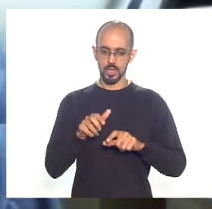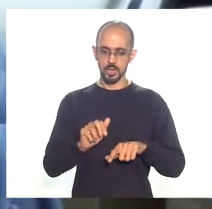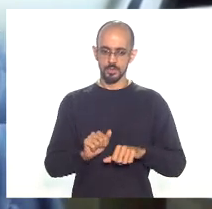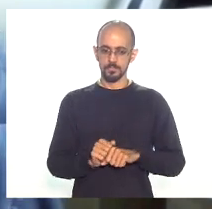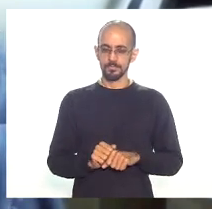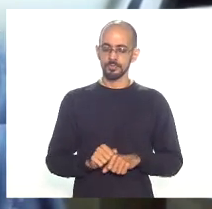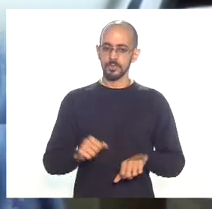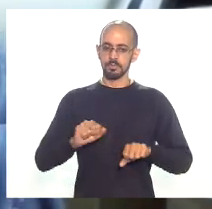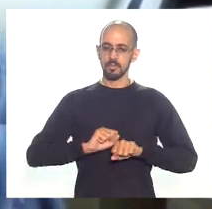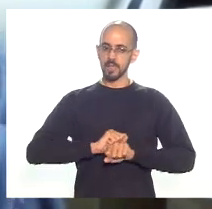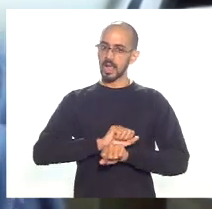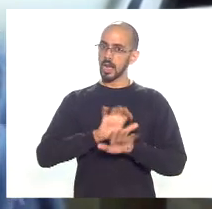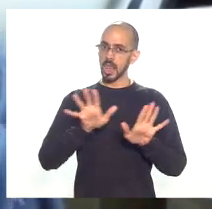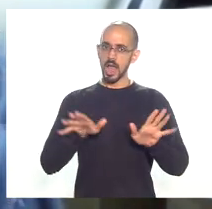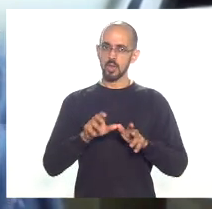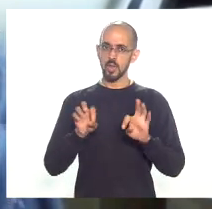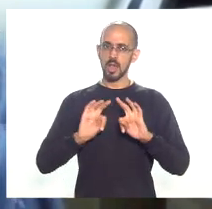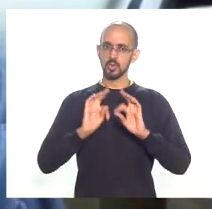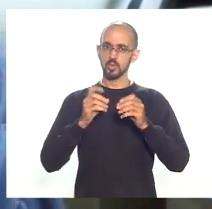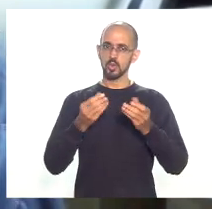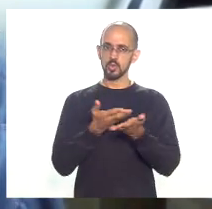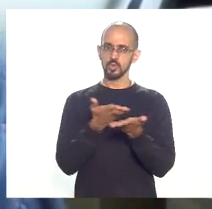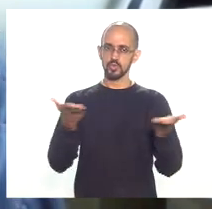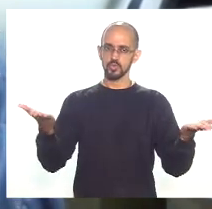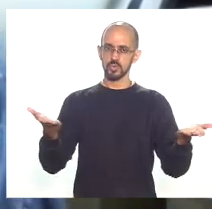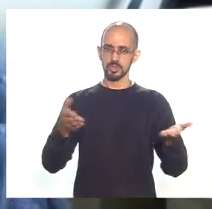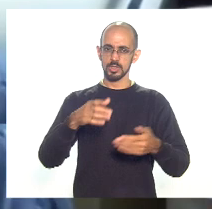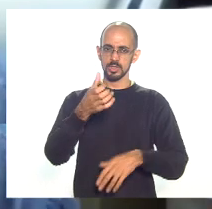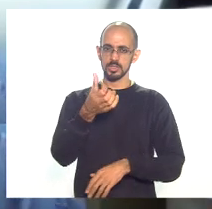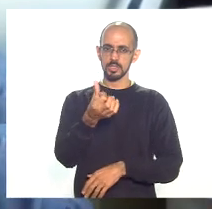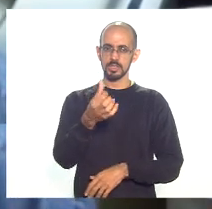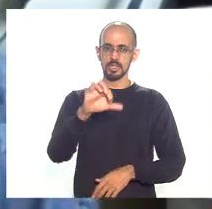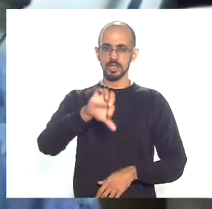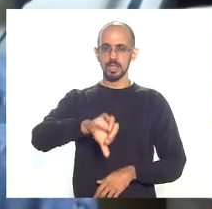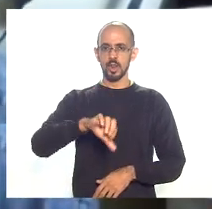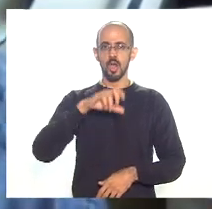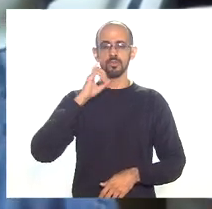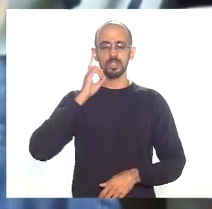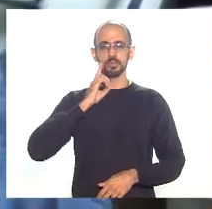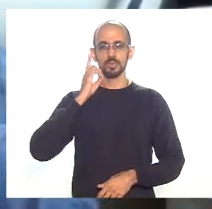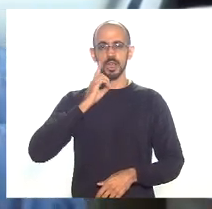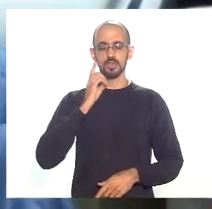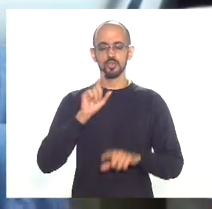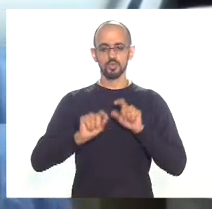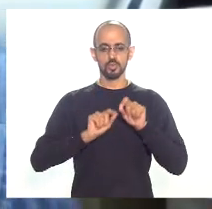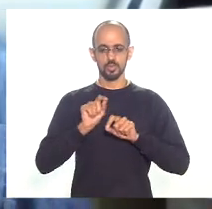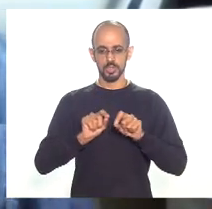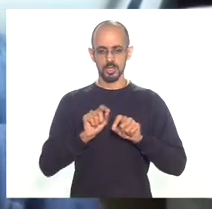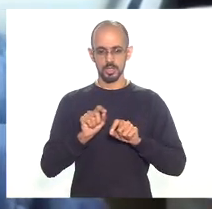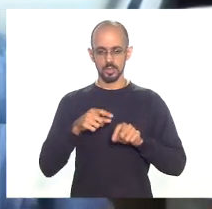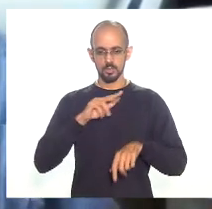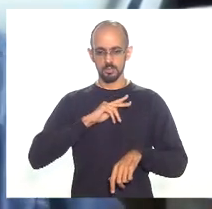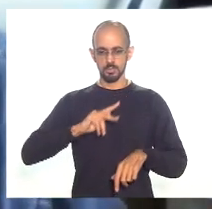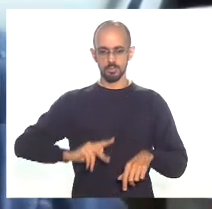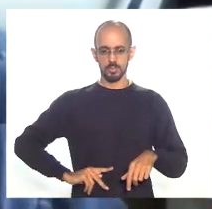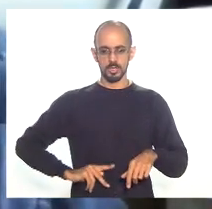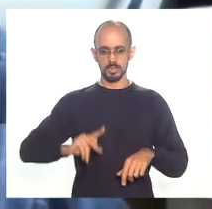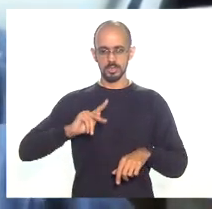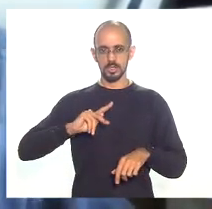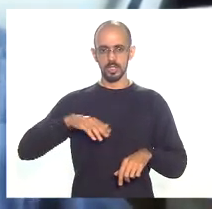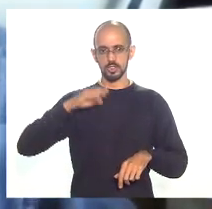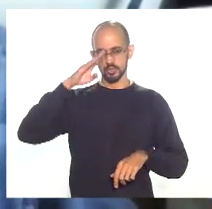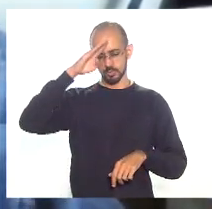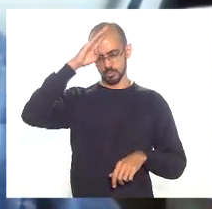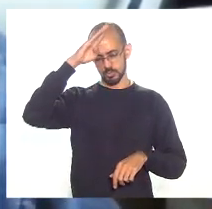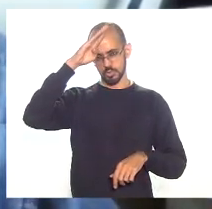esclarecer aos senhores 69 deputados que o presidente da república